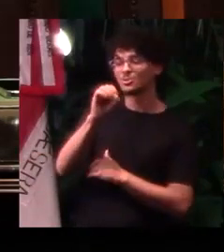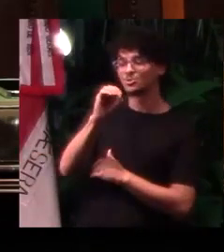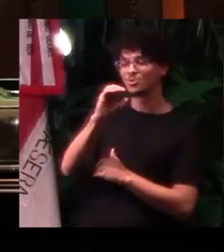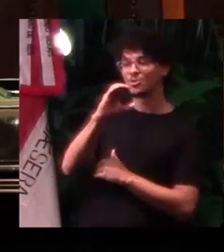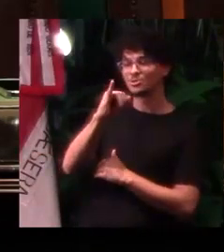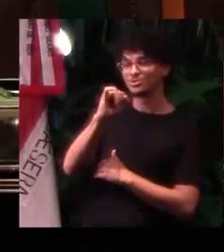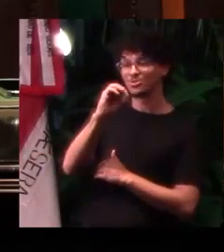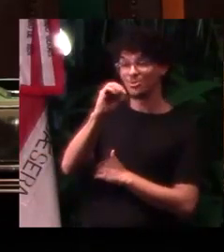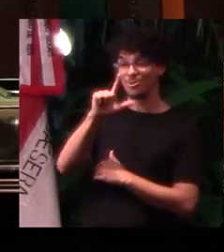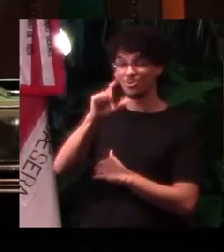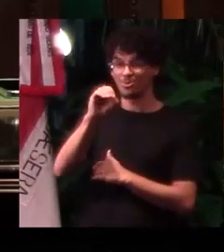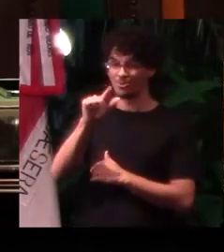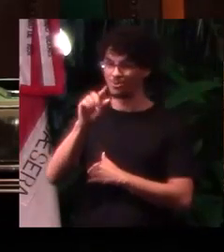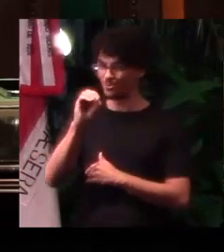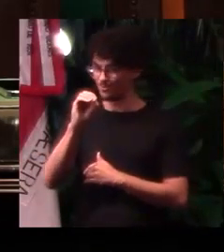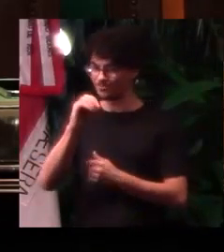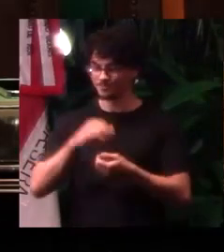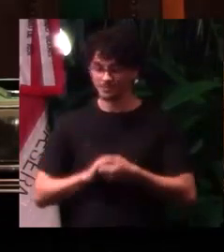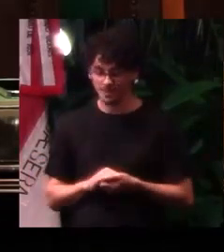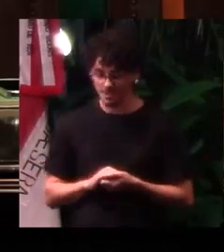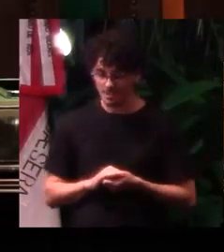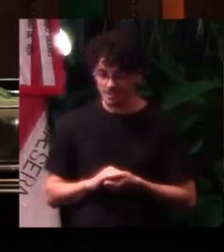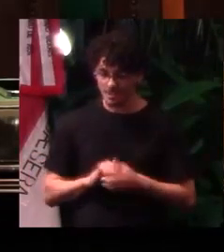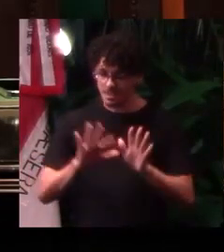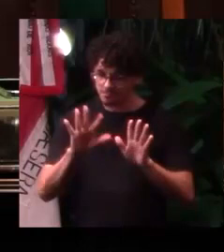vezes. Mas veja que